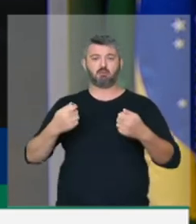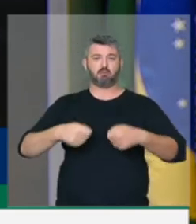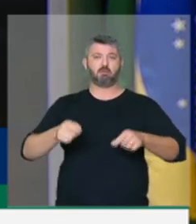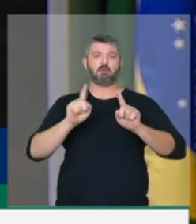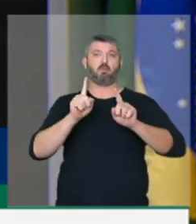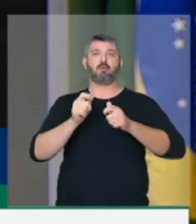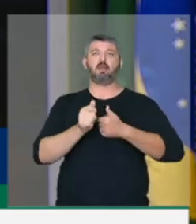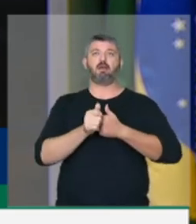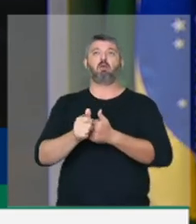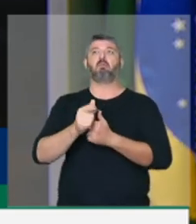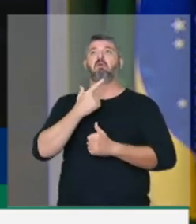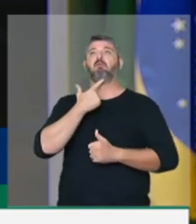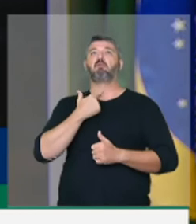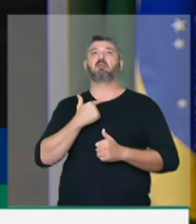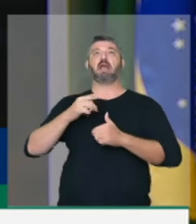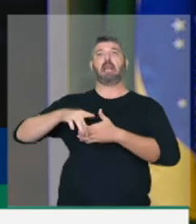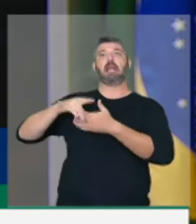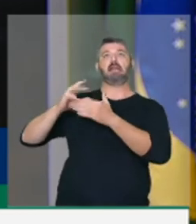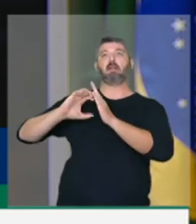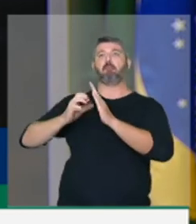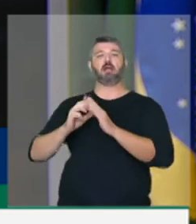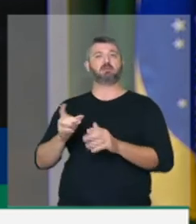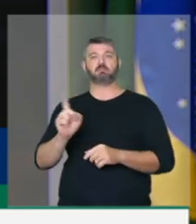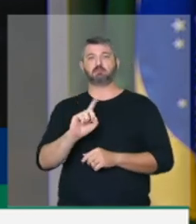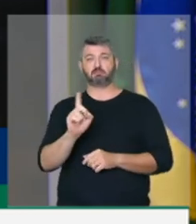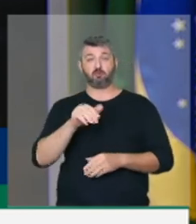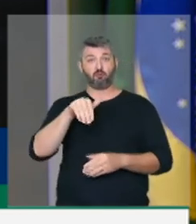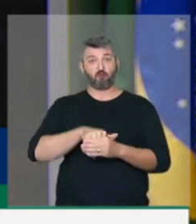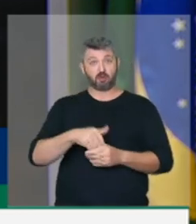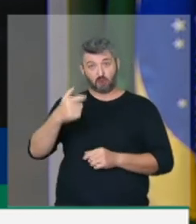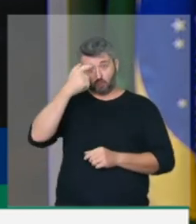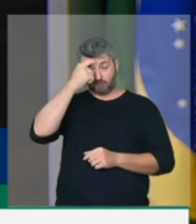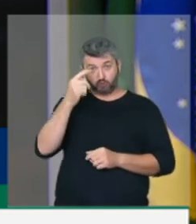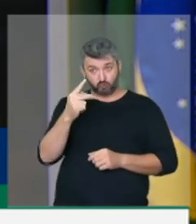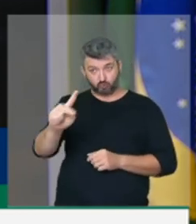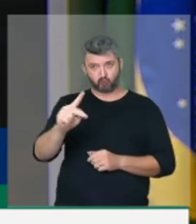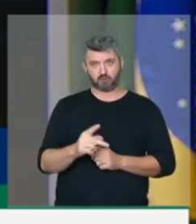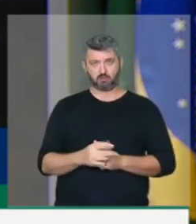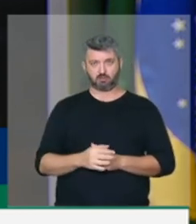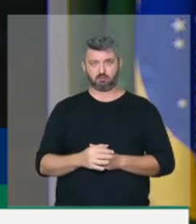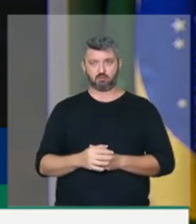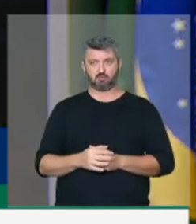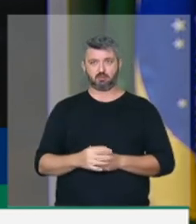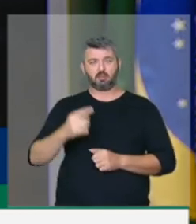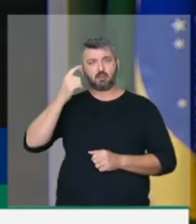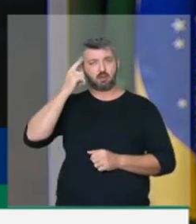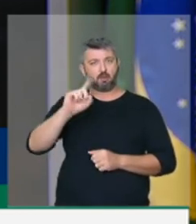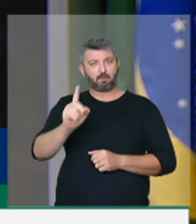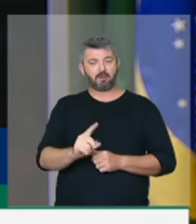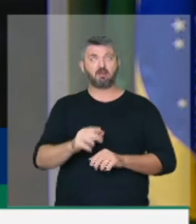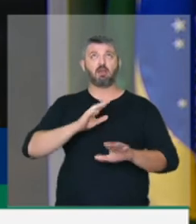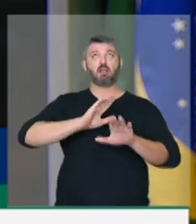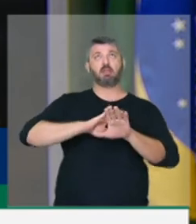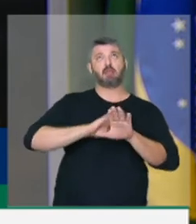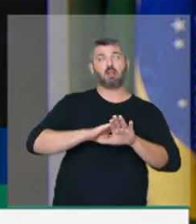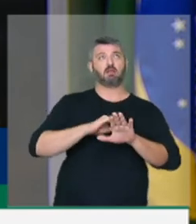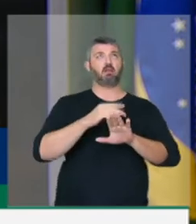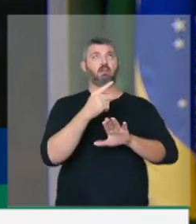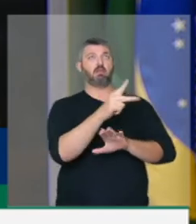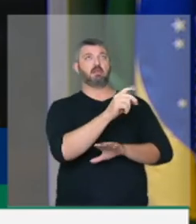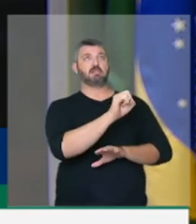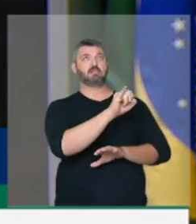necessariamente com a vontade do seu líder. Votem com as suas consciências, senhores, e não pensando na ideologia de Daniel